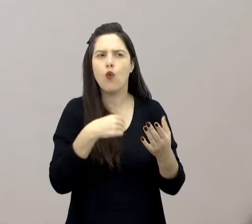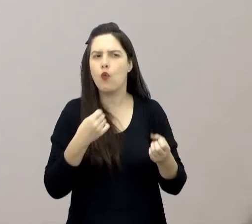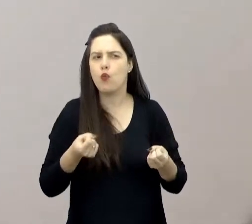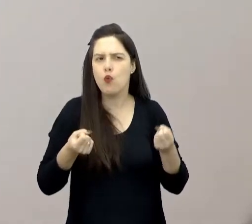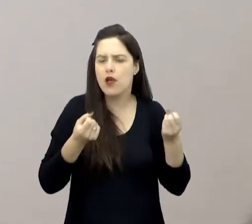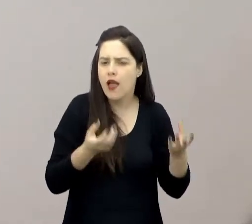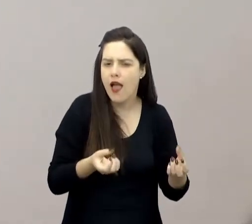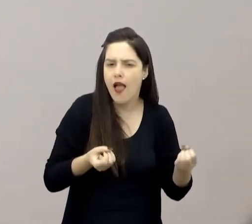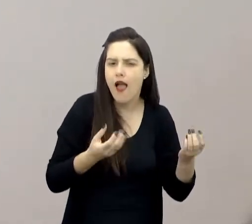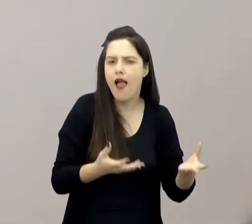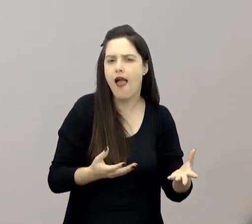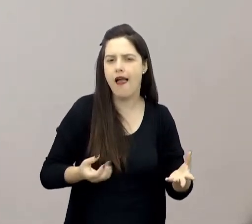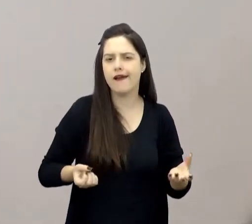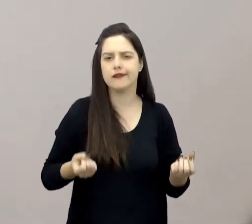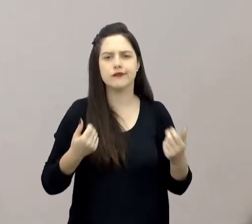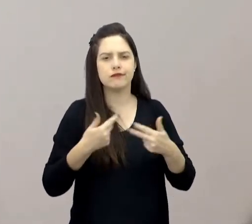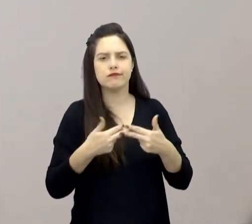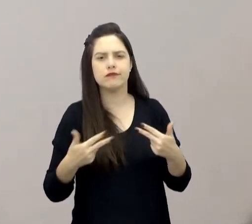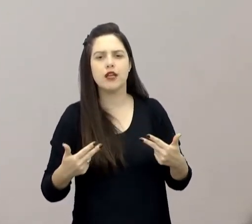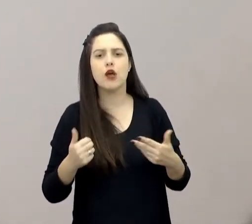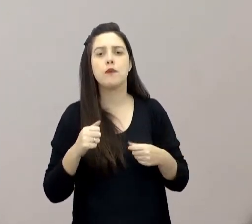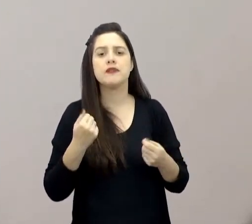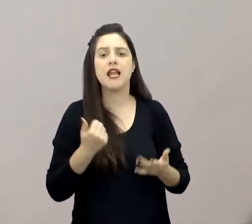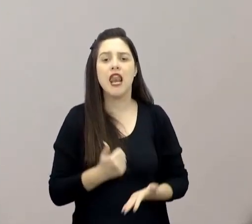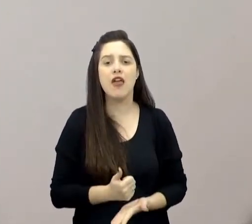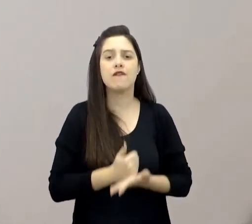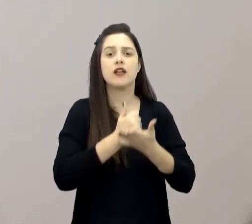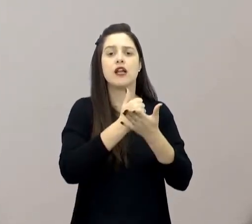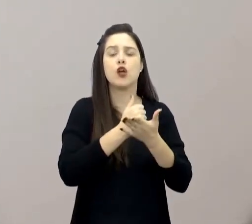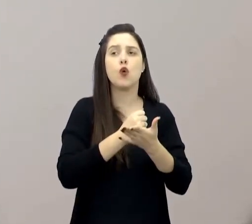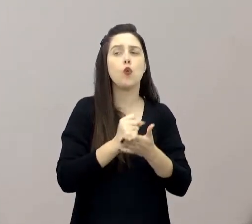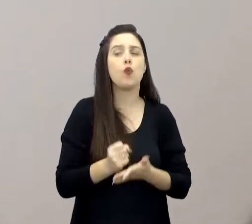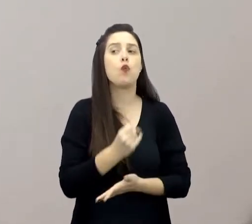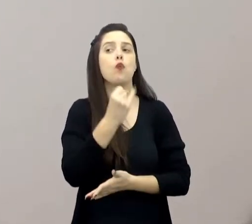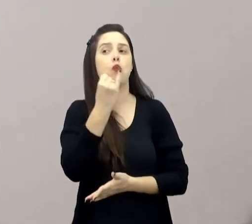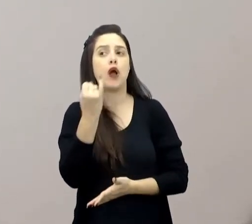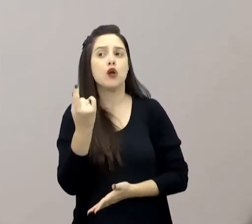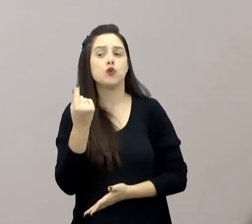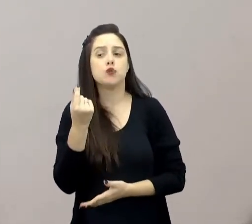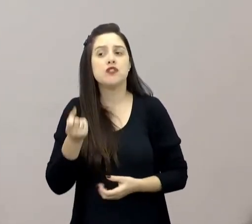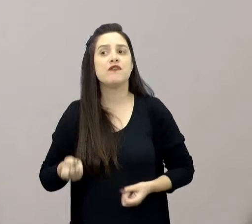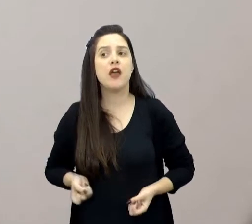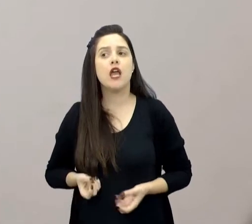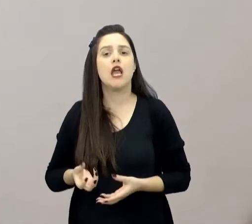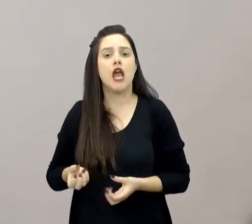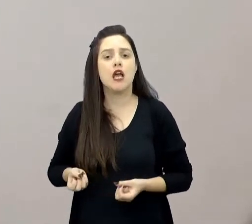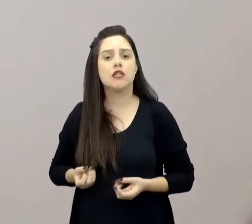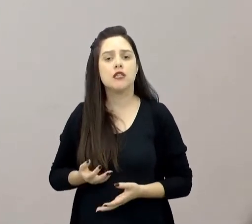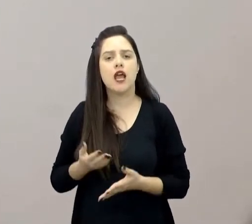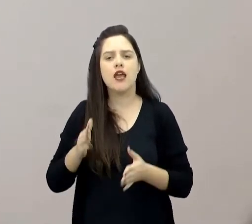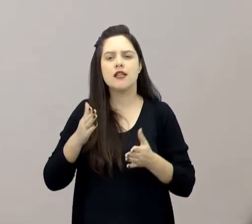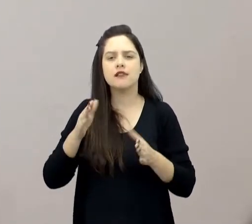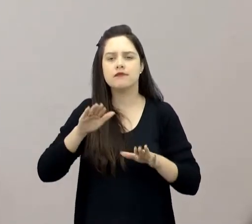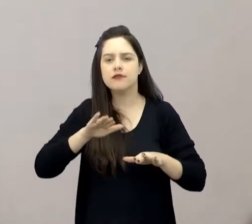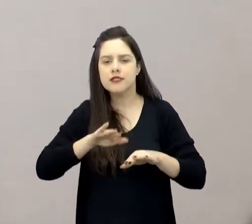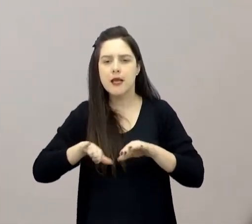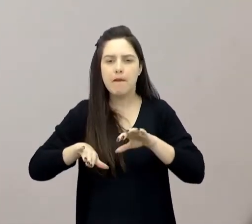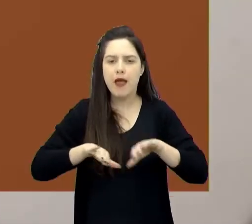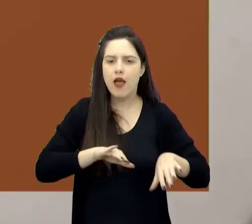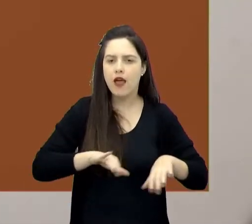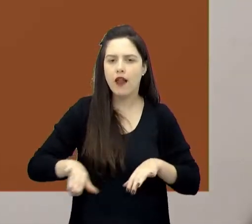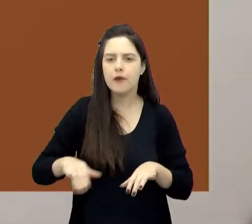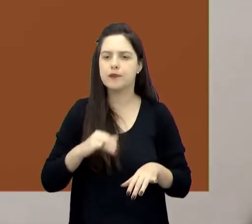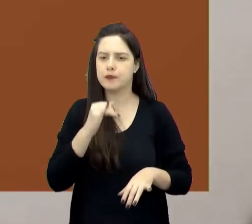seu próprio dinheiro. Então você vai levantar ali quanto que você vai gastar em determinado mês e você vai separar isso por categorias.